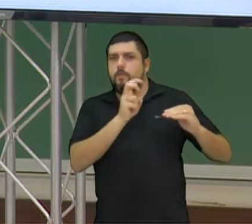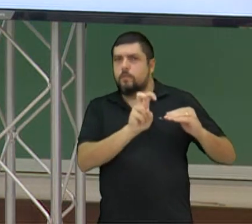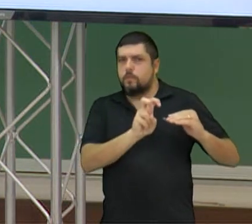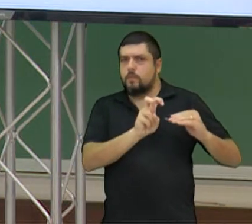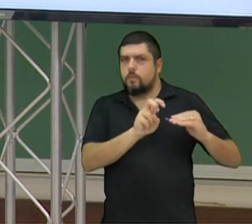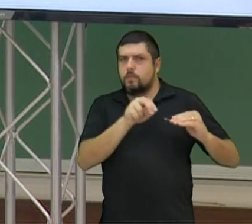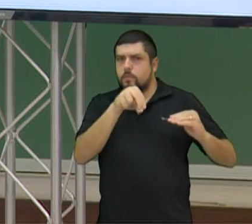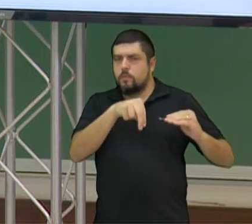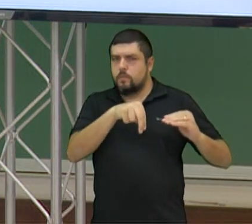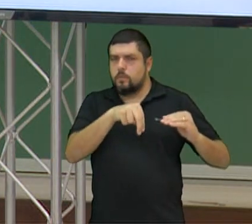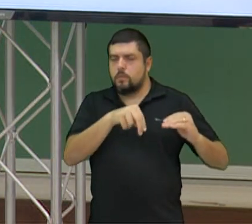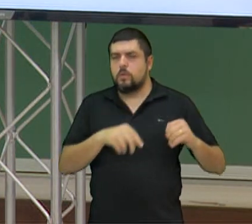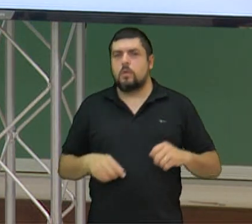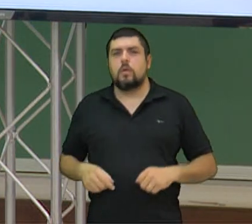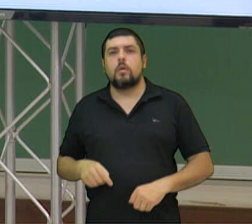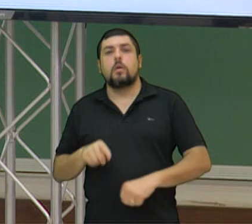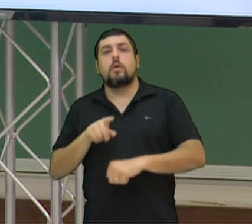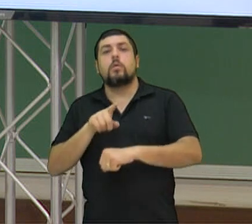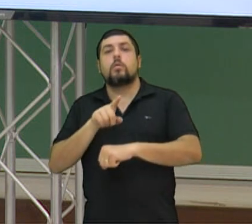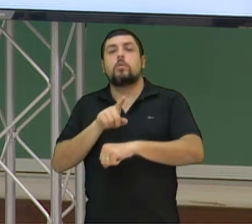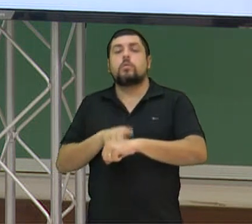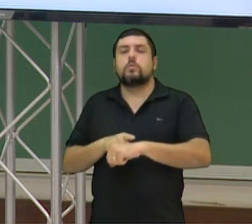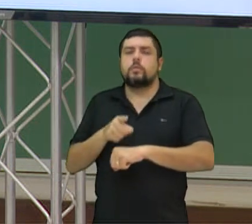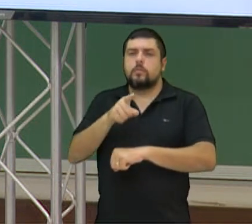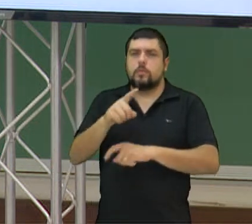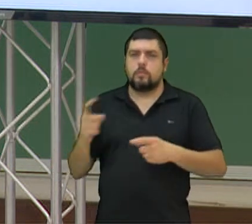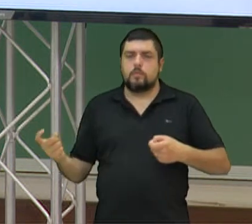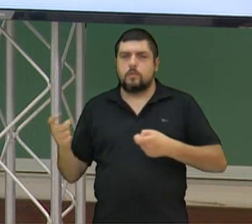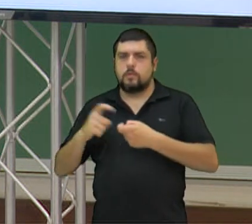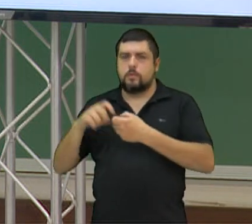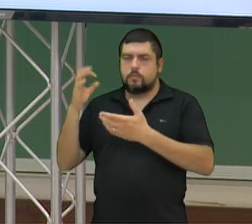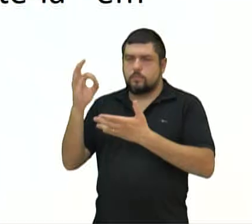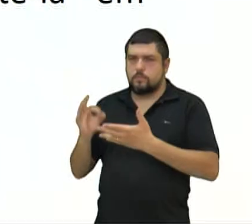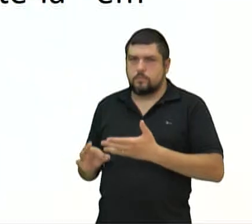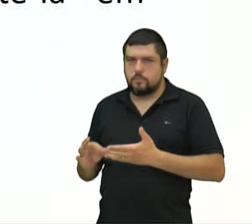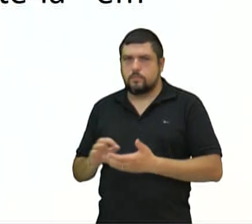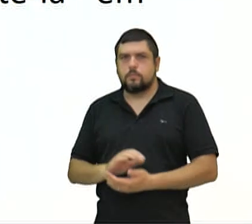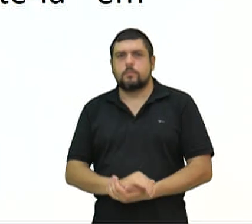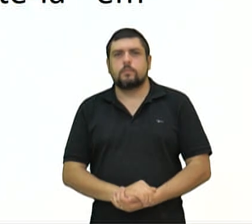aqui. Vou dar um tempinho para vocês e daqui a pouco a gente responde essa questão aí.